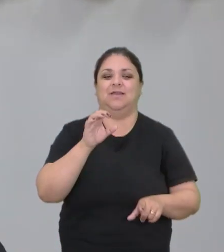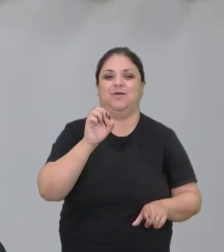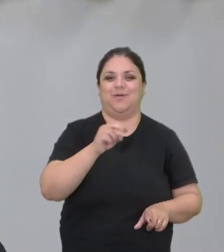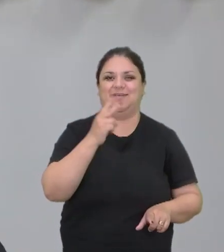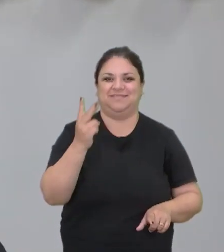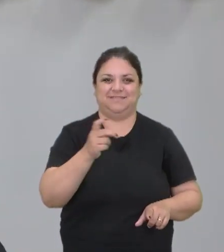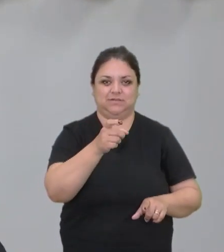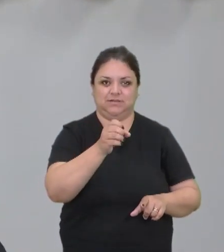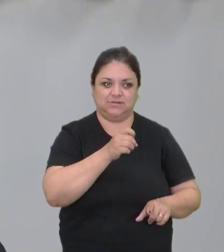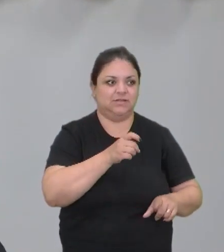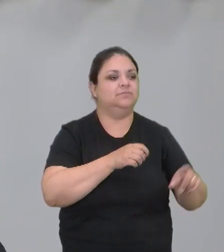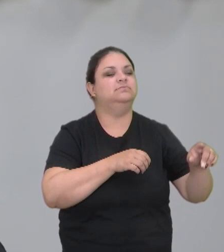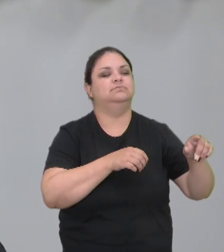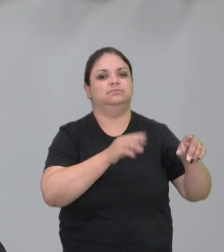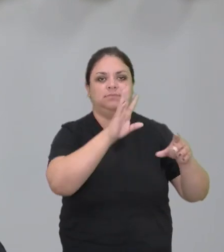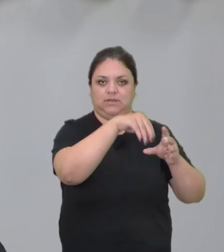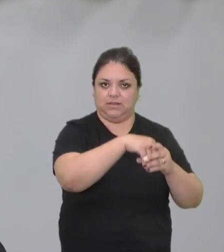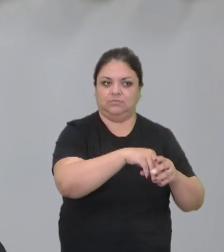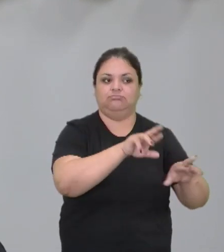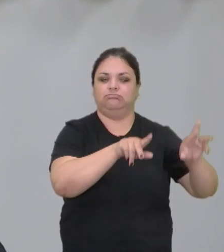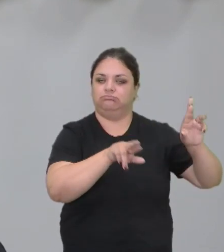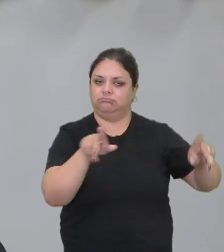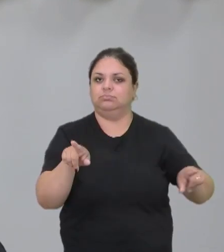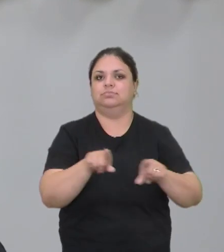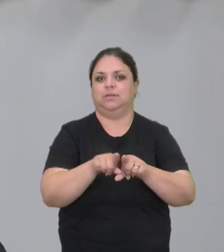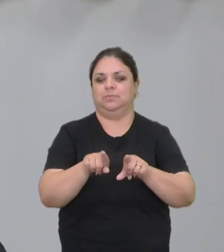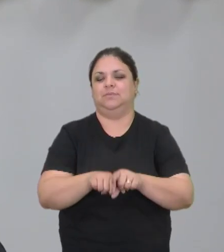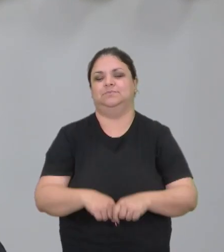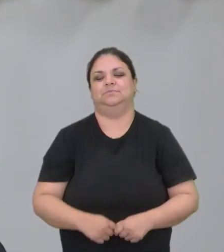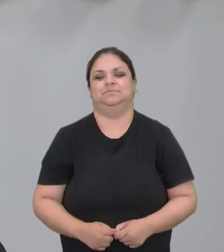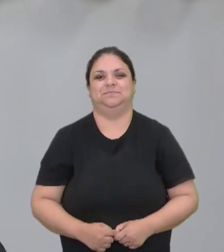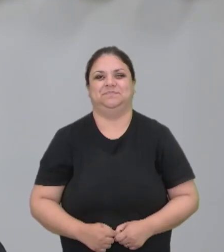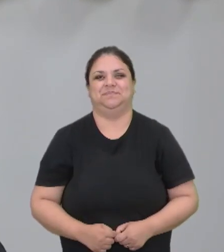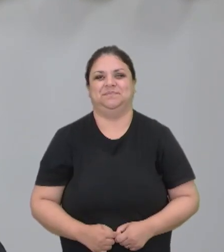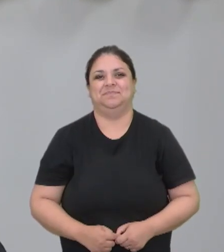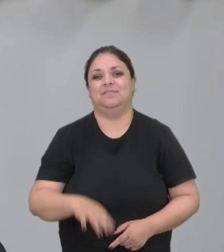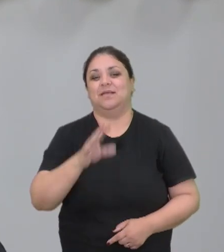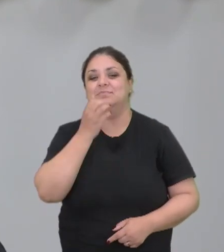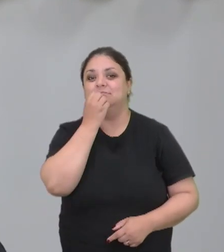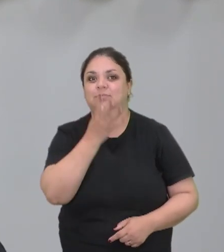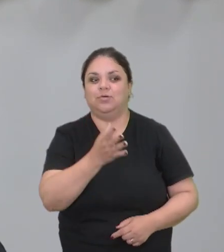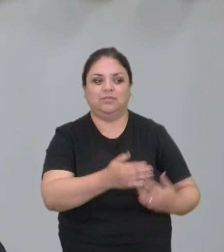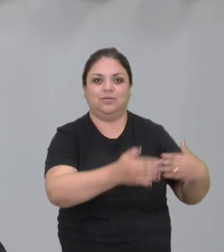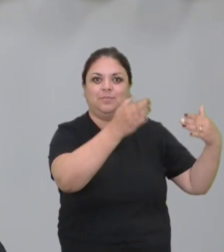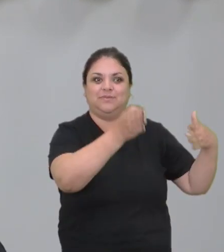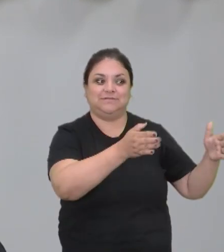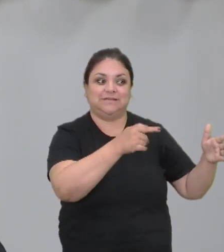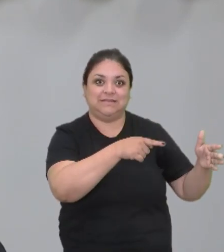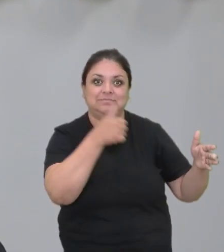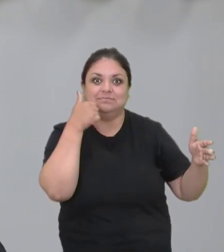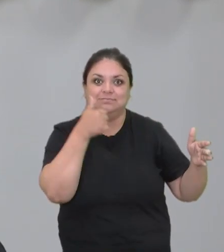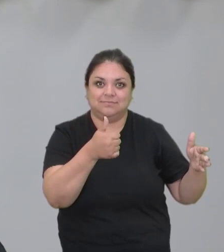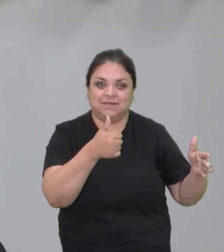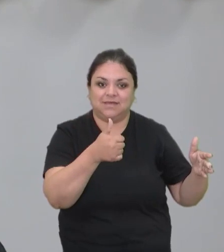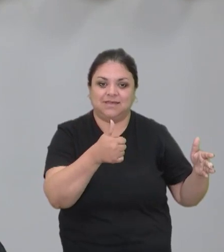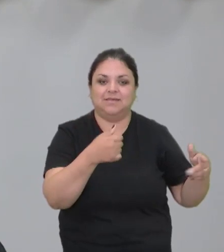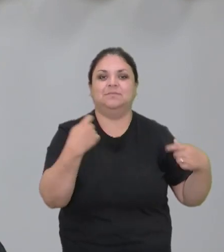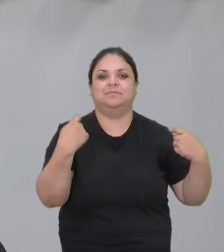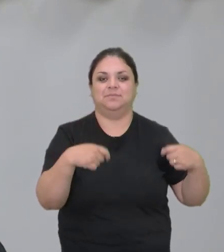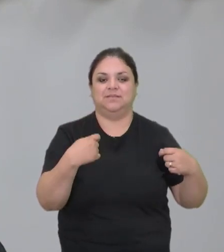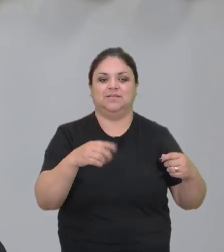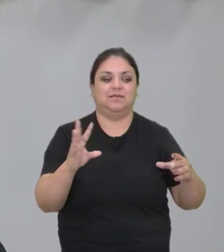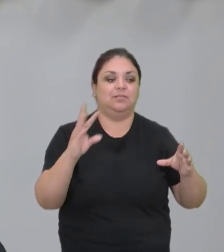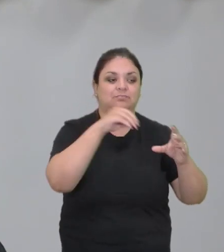E aí, também, né, as condições ideais para uma boa compostagem são os compostos orgânicos e